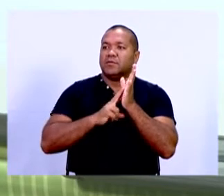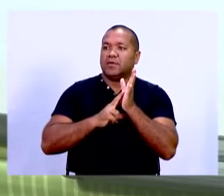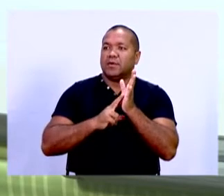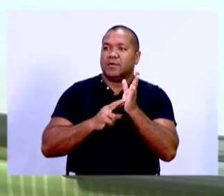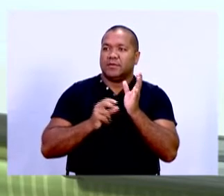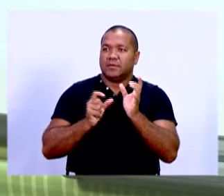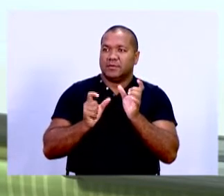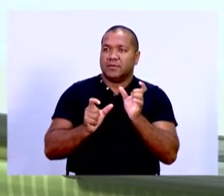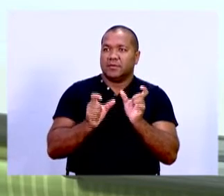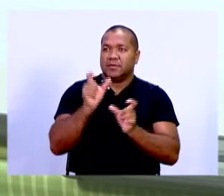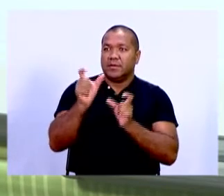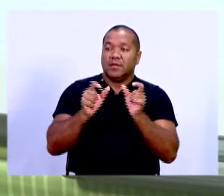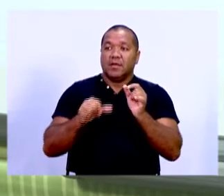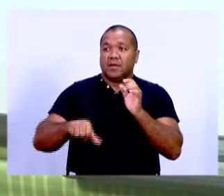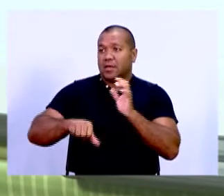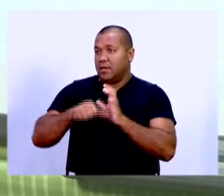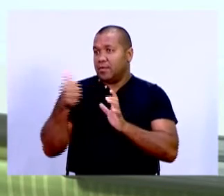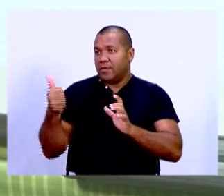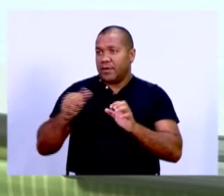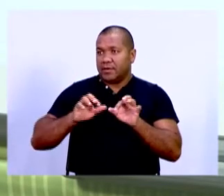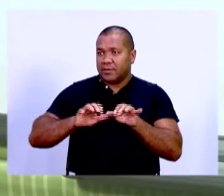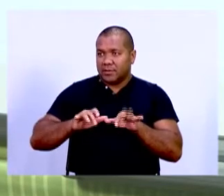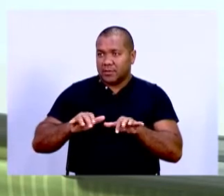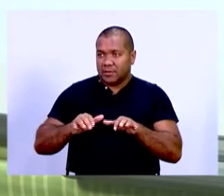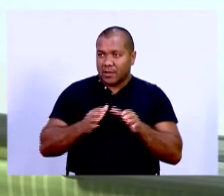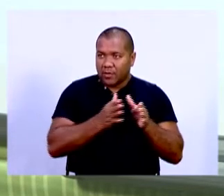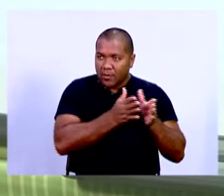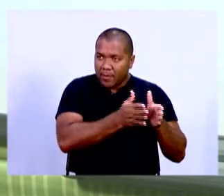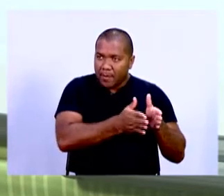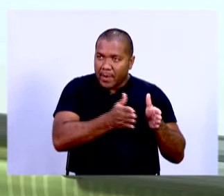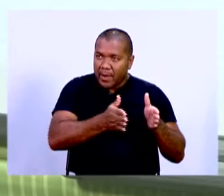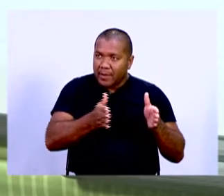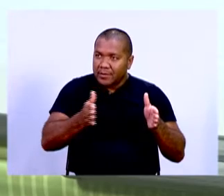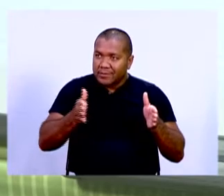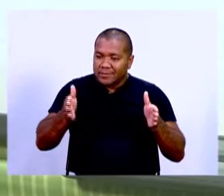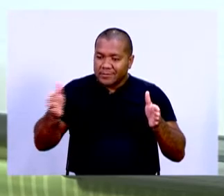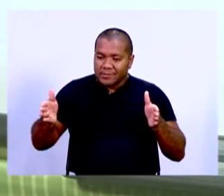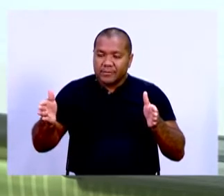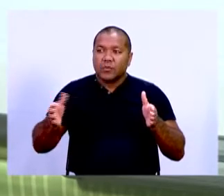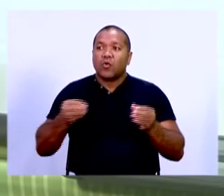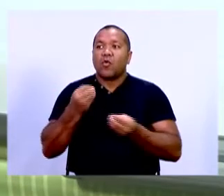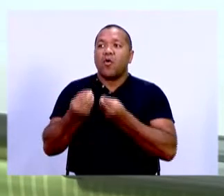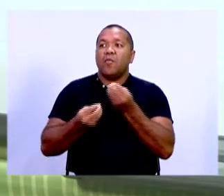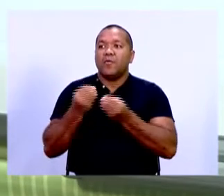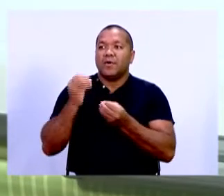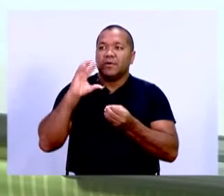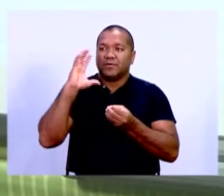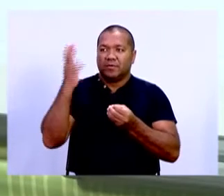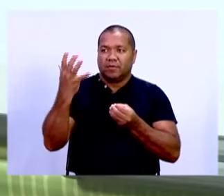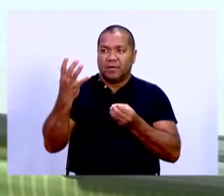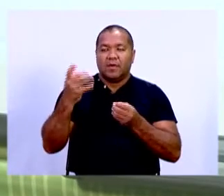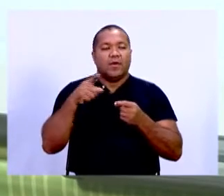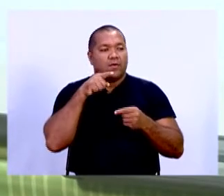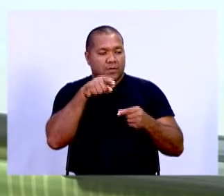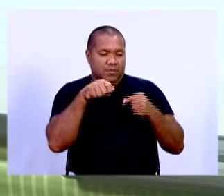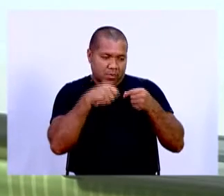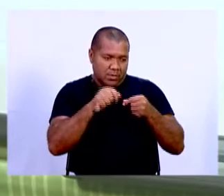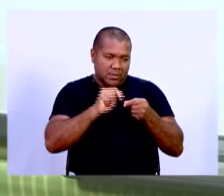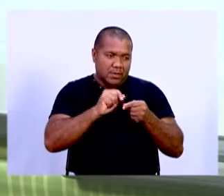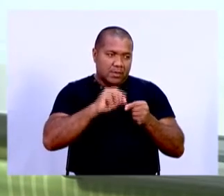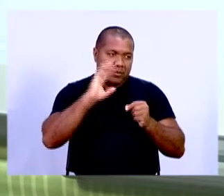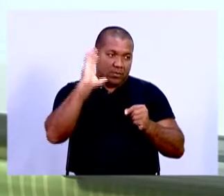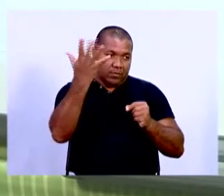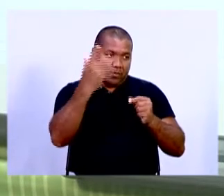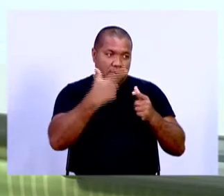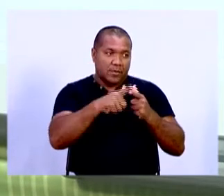ele mesmo vai digitar, colocar o passo a passo de uma possível solução para que o cliente execute em casa. Então, é aí que